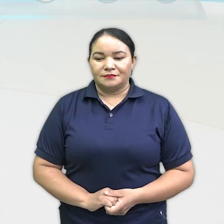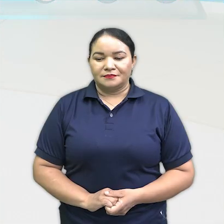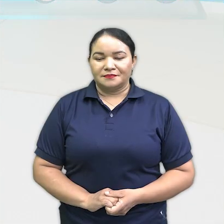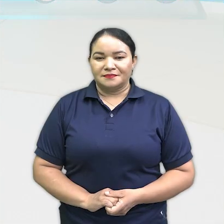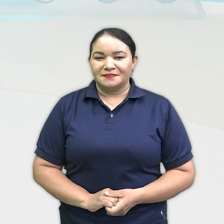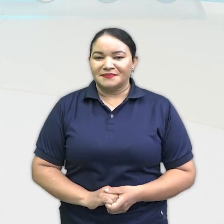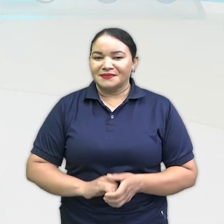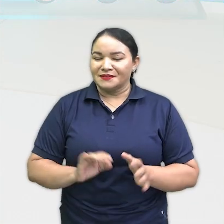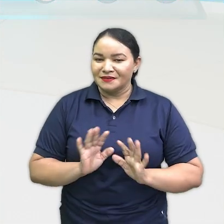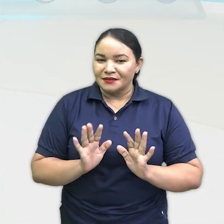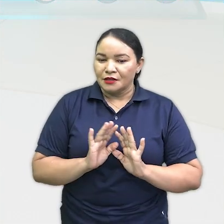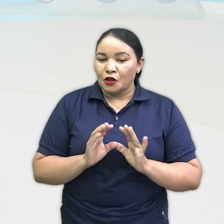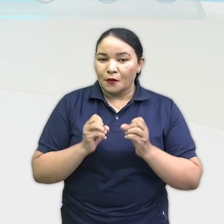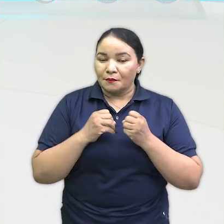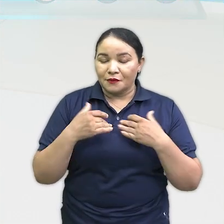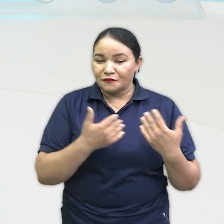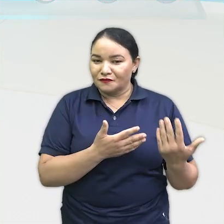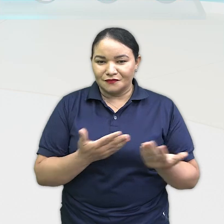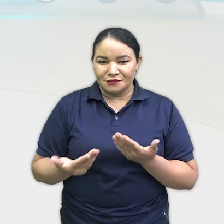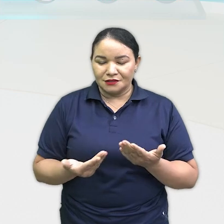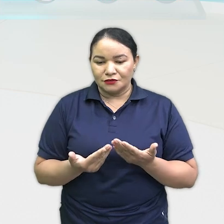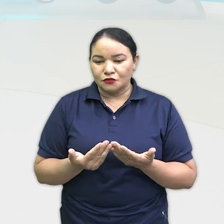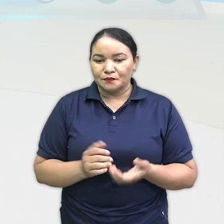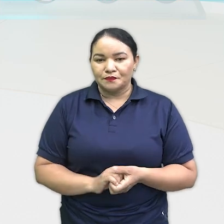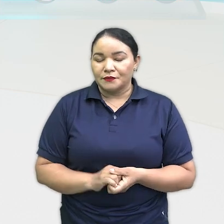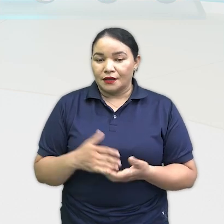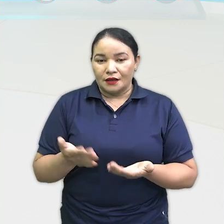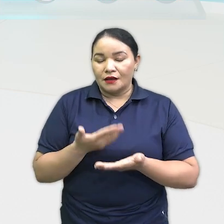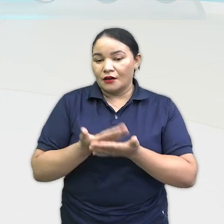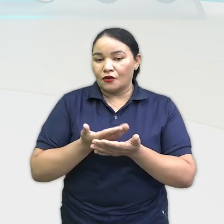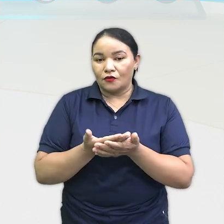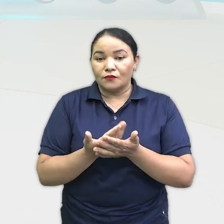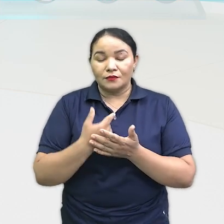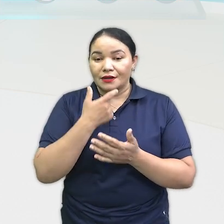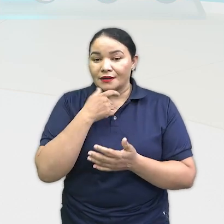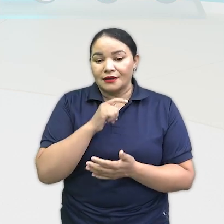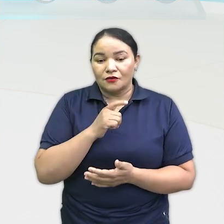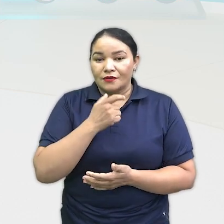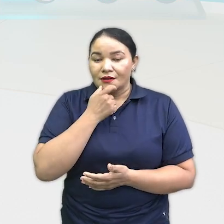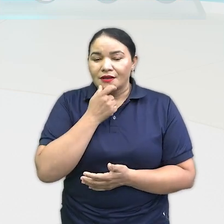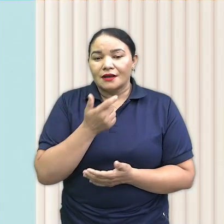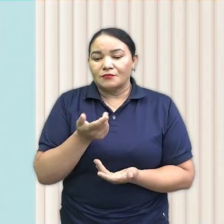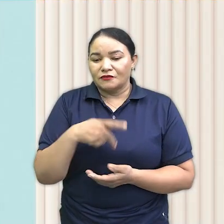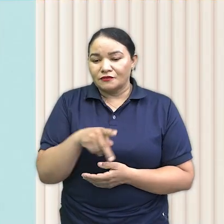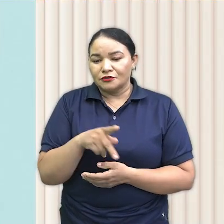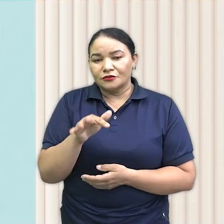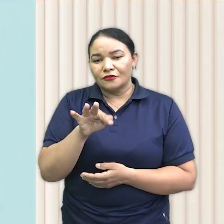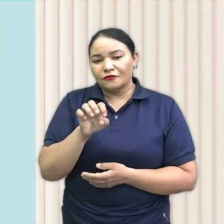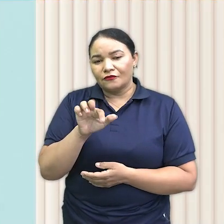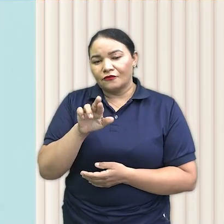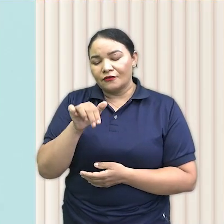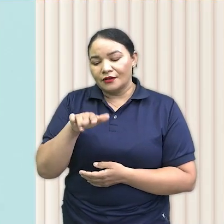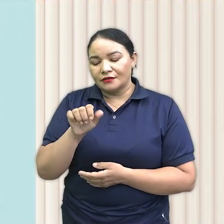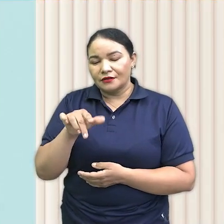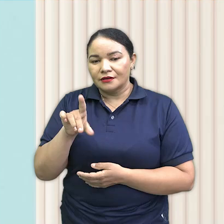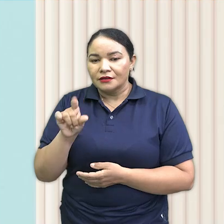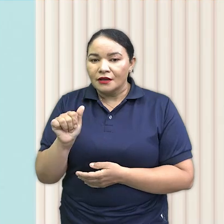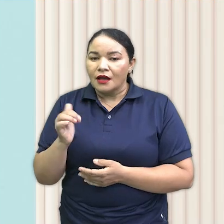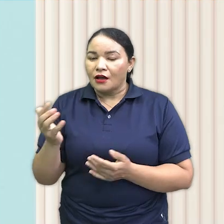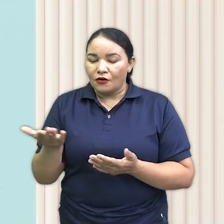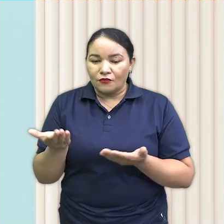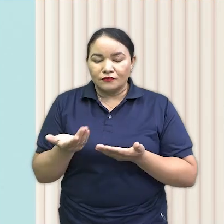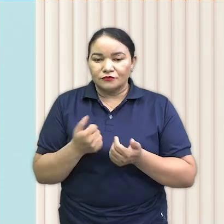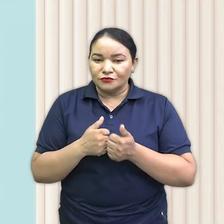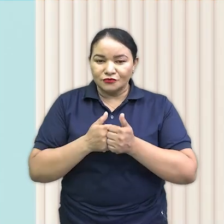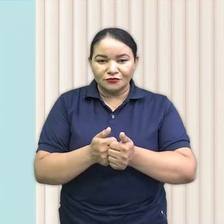Hello everyone, you're welcome. Sejam bem-vindos a mais uma aula de língua inglesa. Eu sou a teacher Fernanda Gurgel, vamos estar juntos.